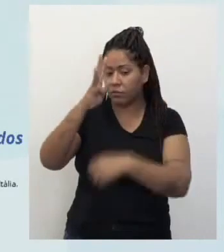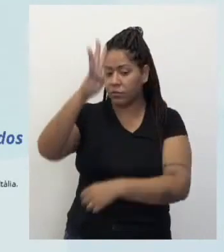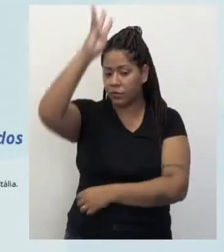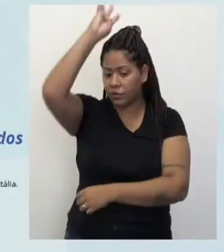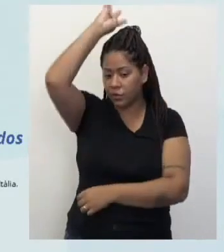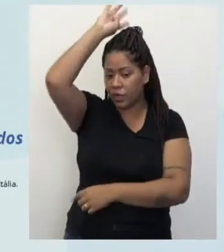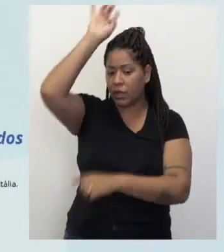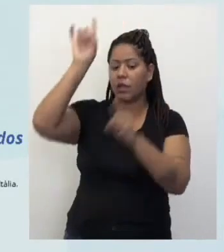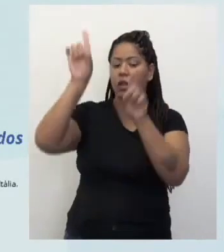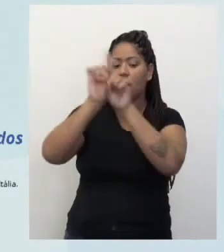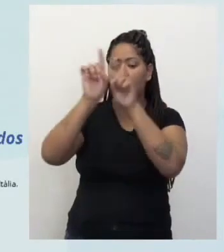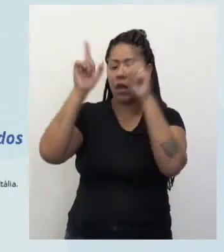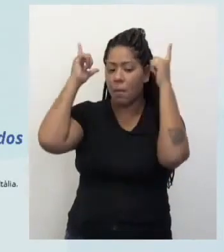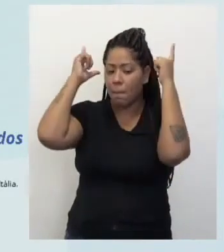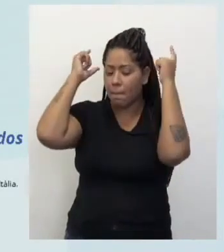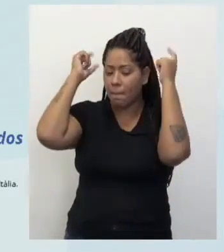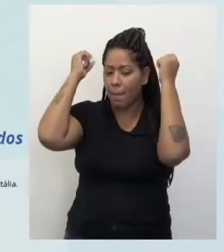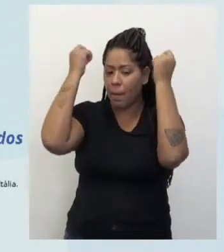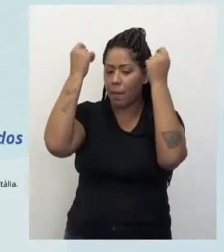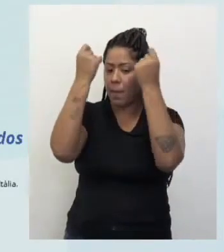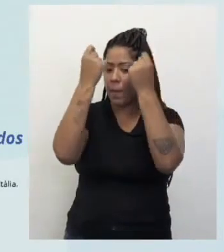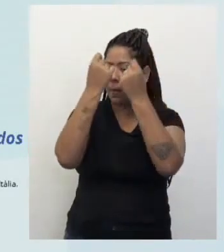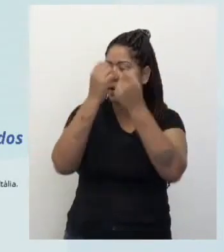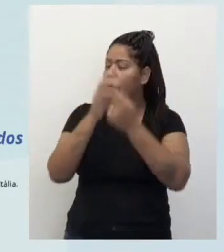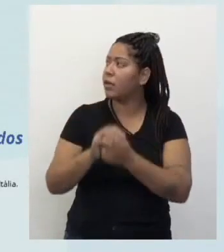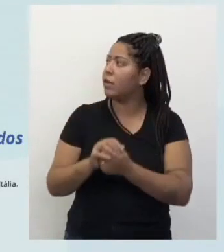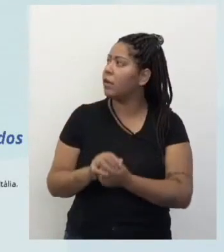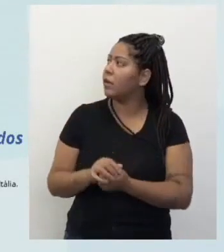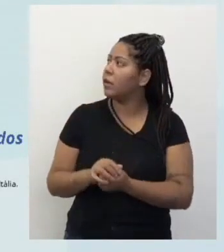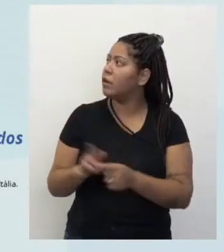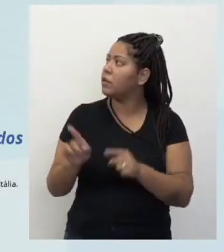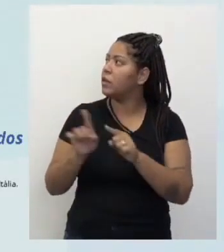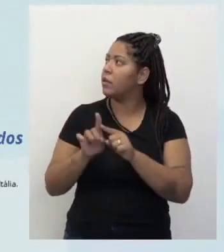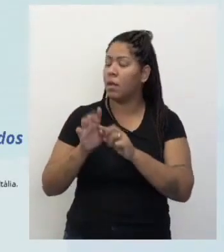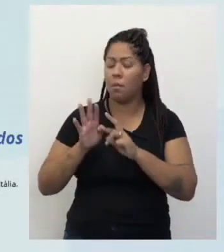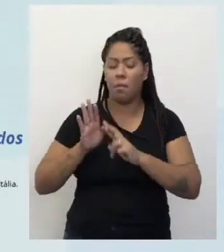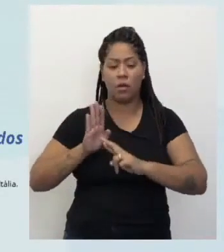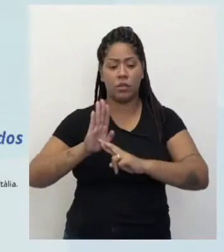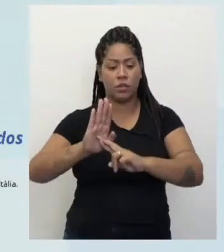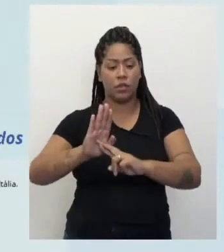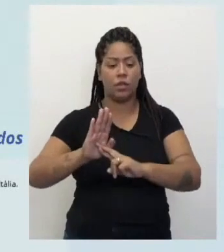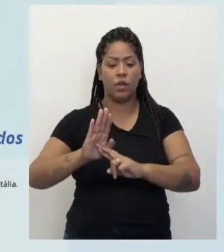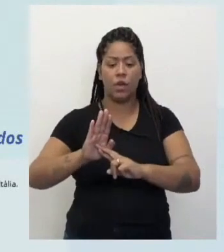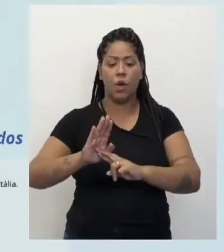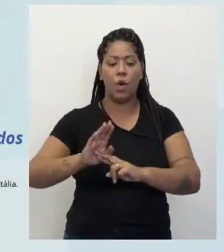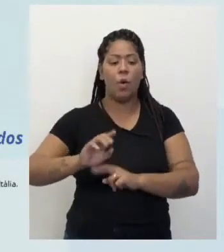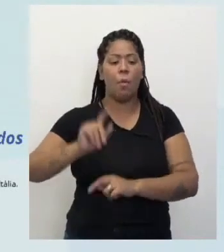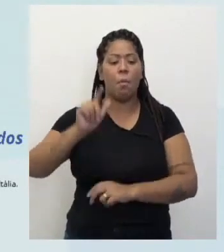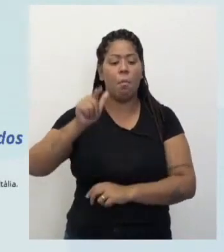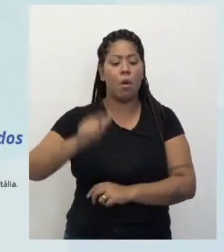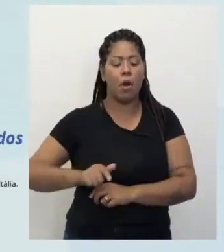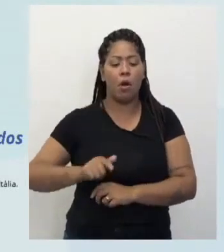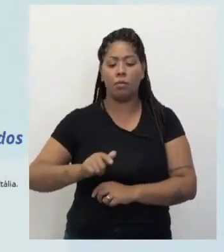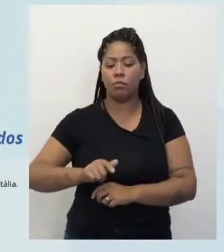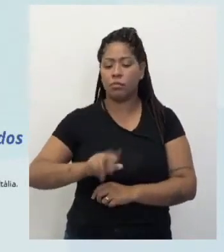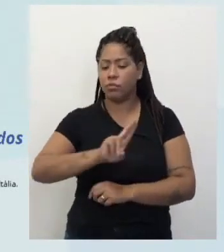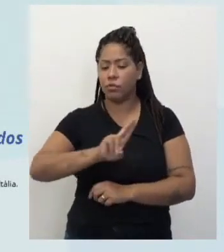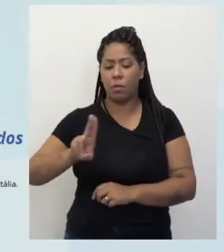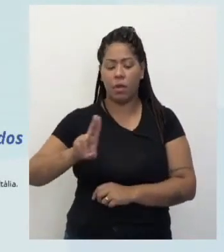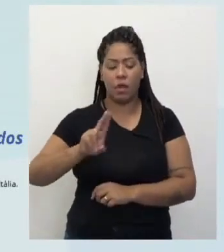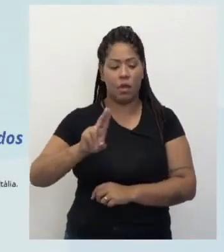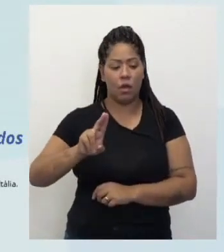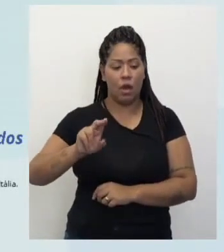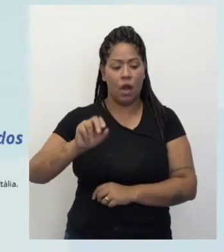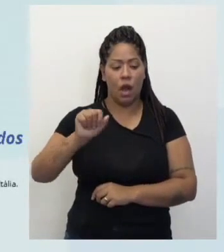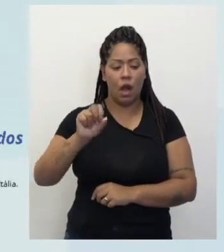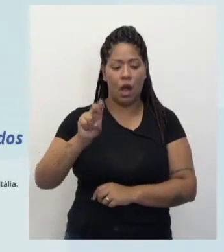lado esquerdo da sua tela, o próprio imperador Otávio Augusto, né, o Augusto de Prima Porta, né, se chama essa escultura aí.